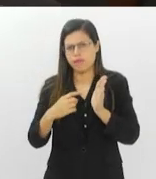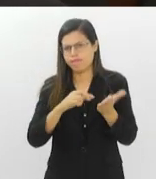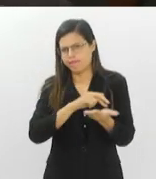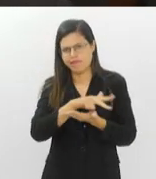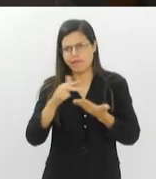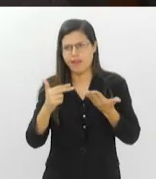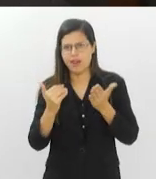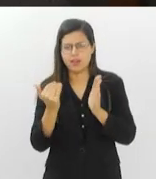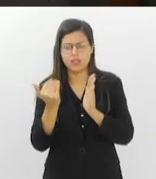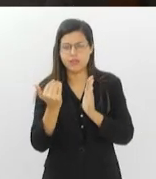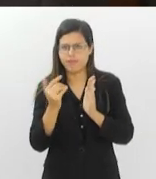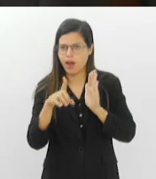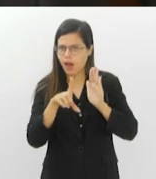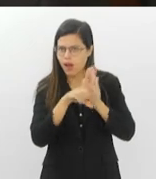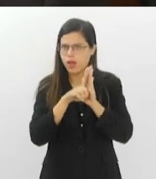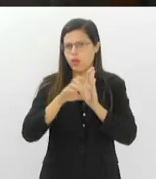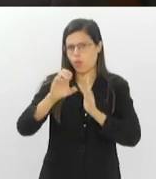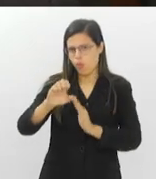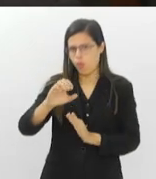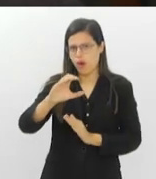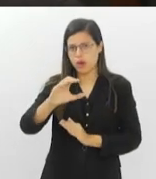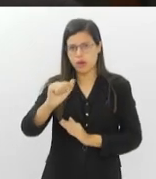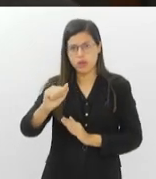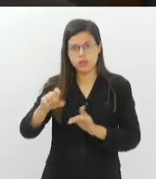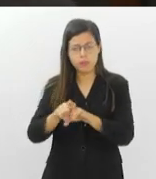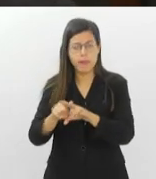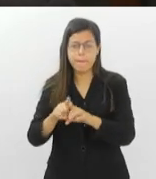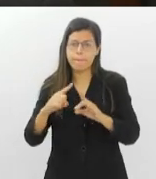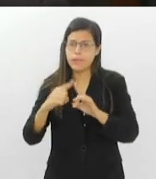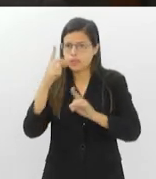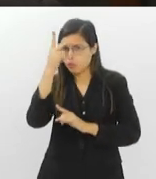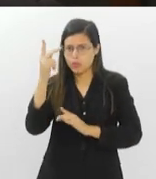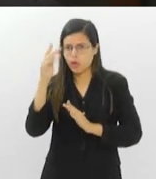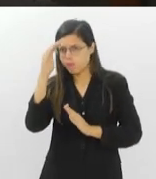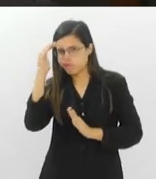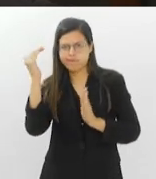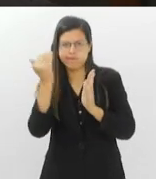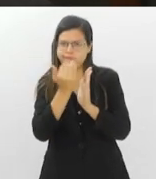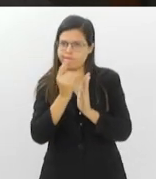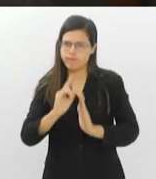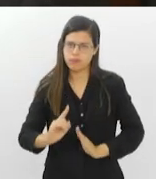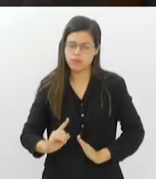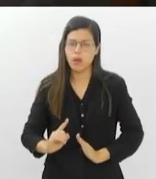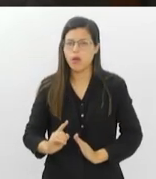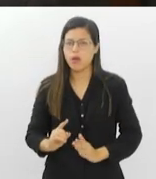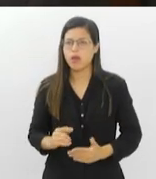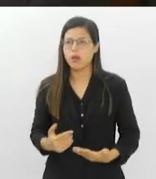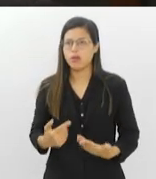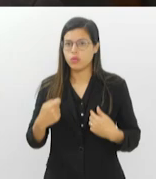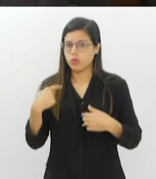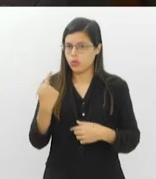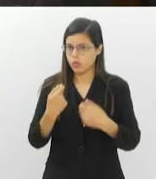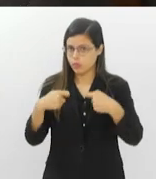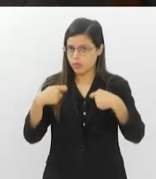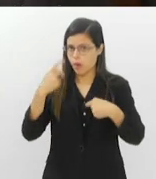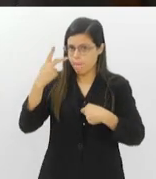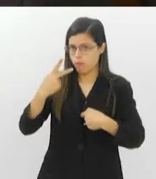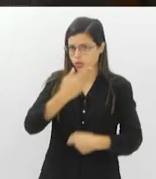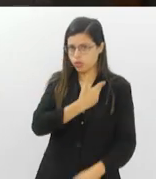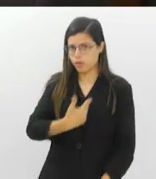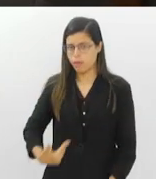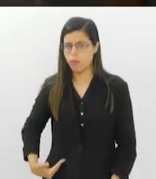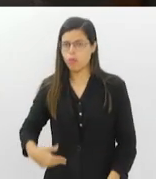próprio ECA, e da maioria das vezes não é cumprido. Existe, mas não é cumprido. Então nós precisamos que as políticas públicas